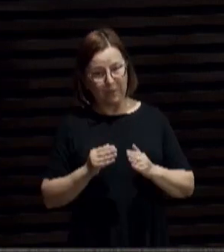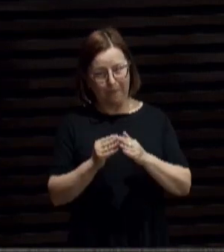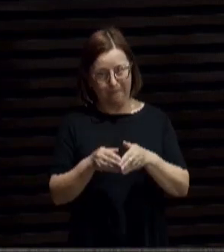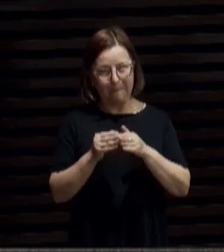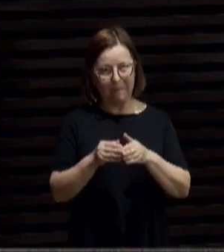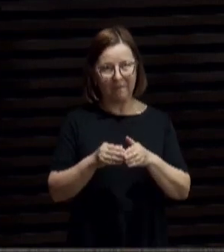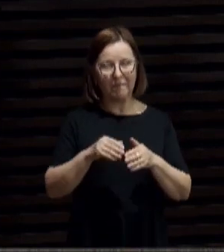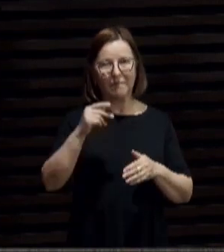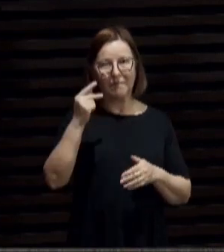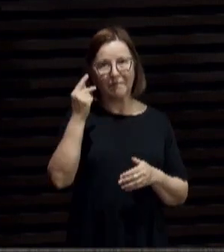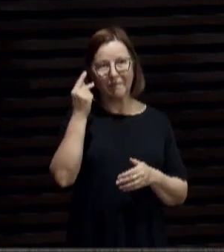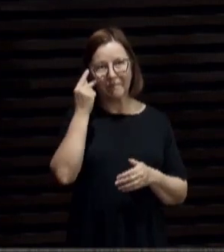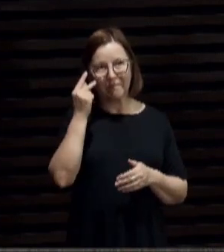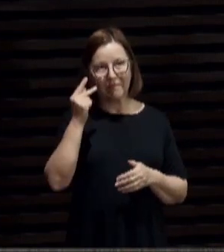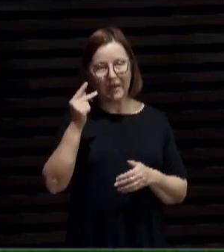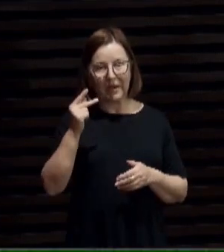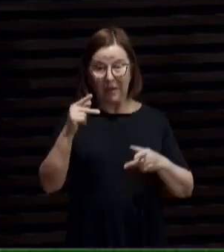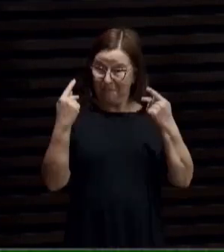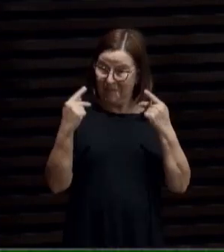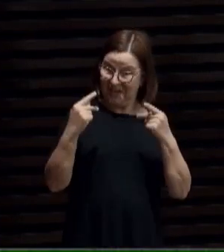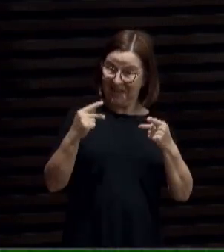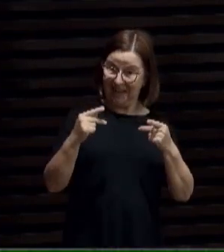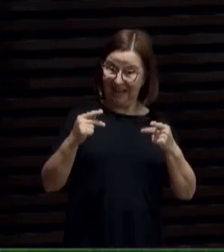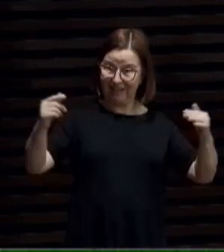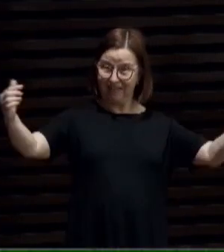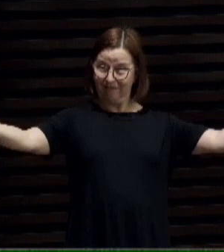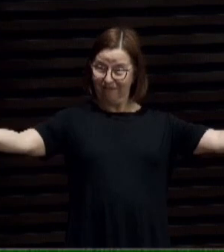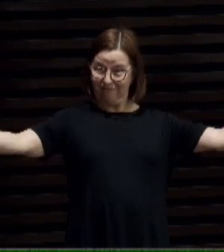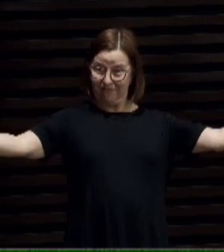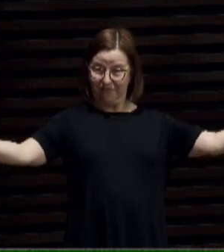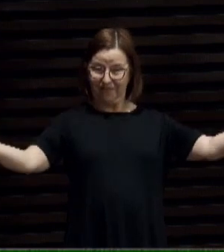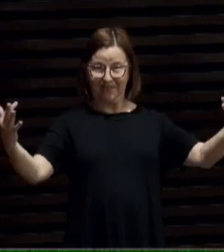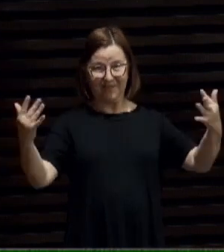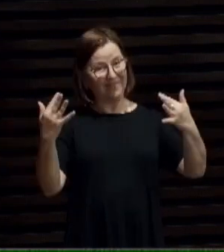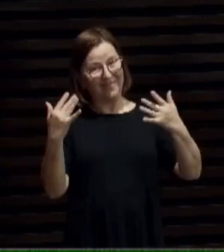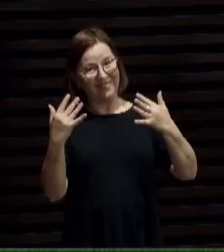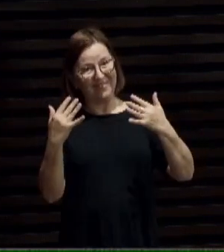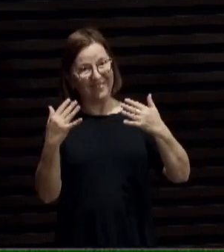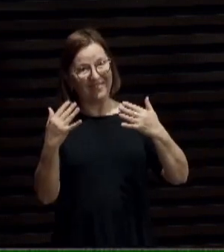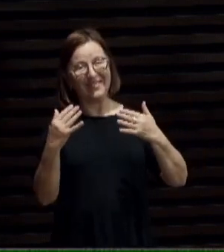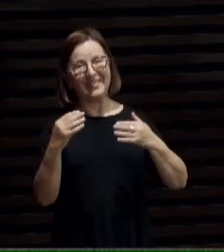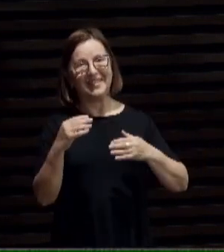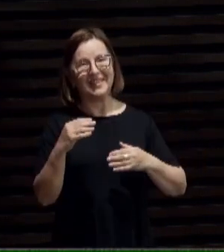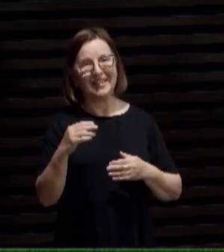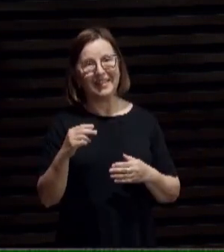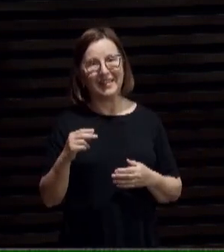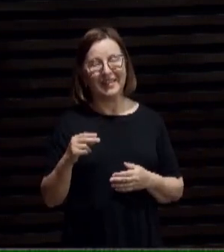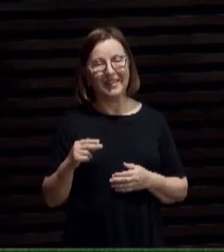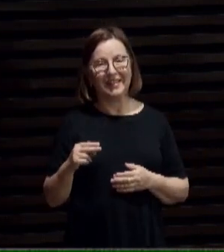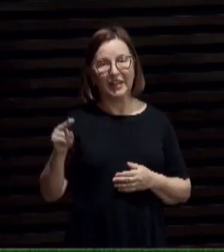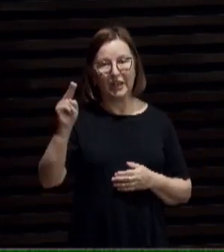exposição, e as multidões vieram. Ele usou o espelho